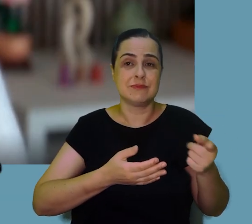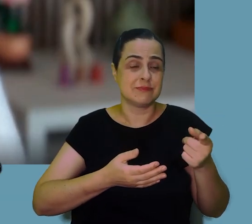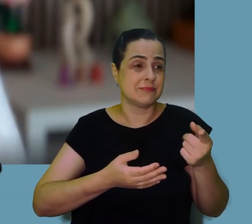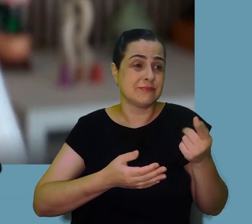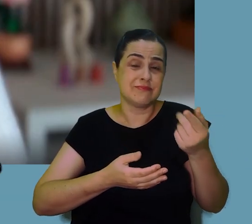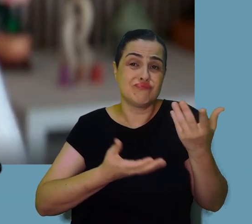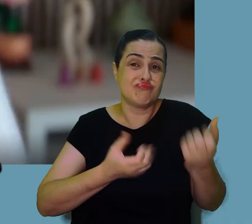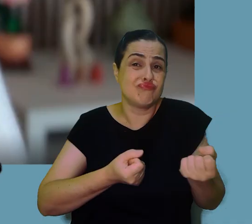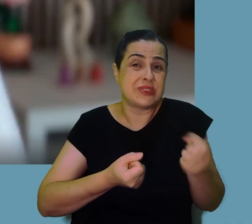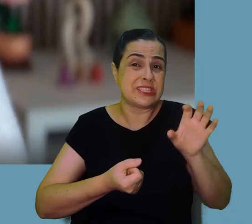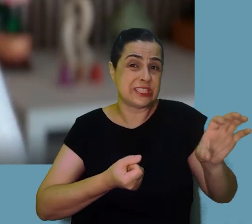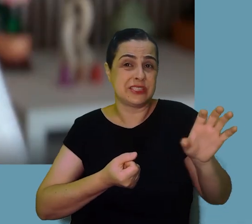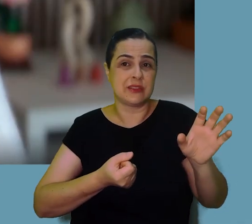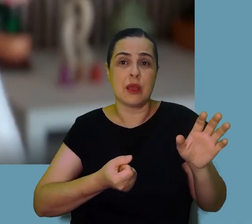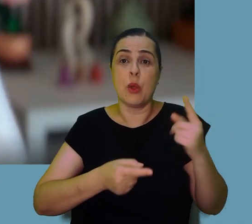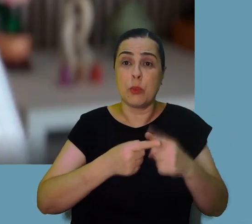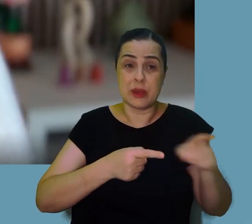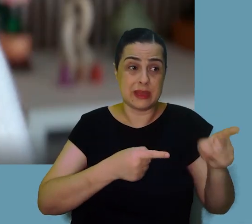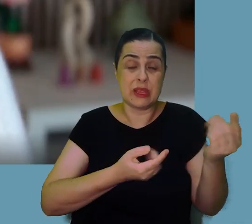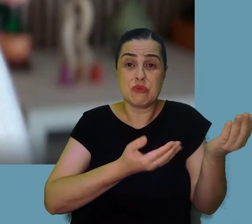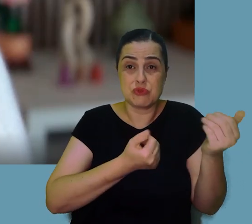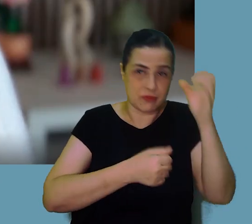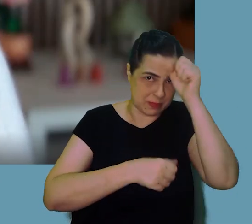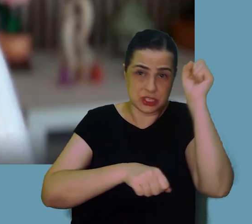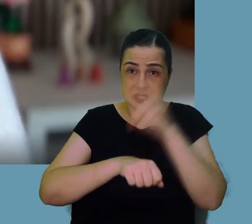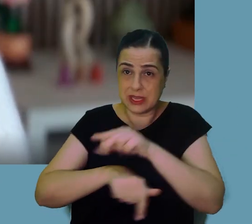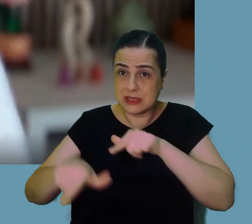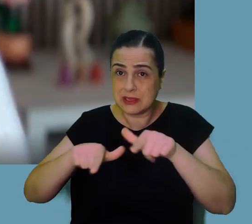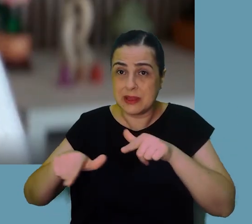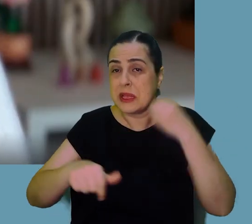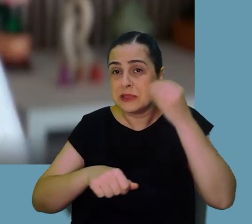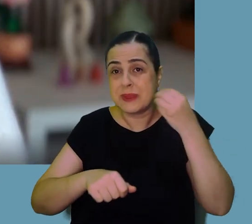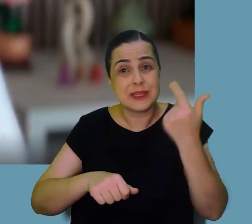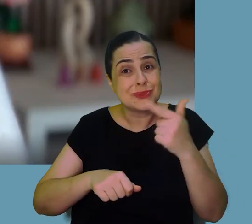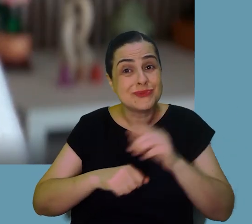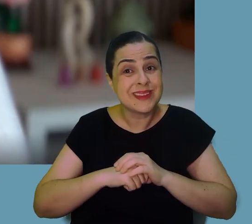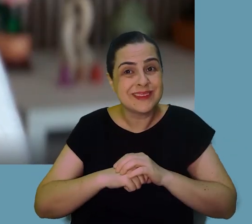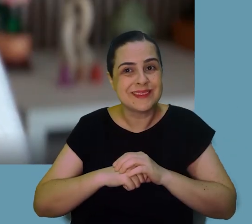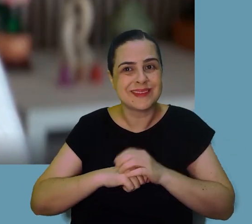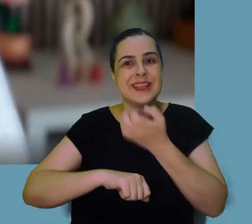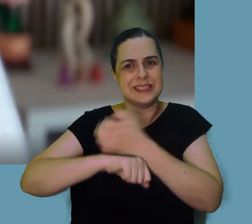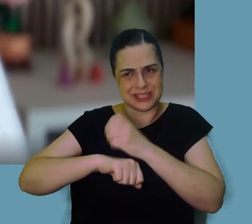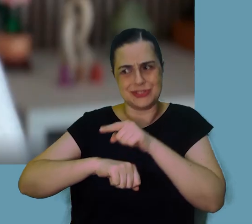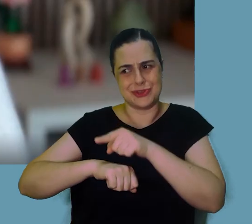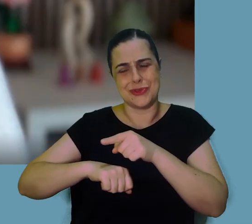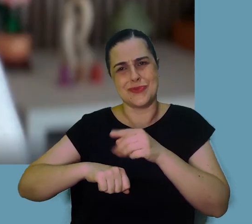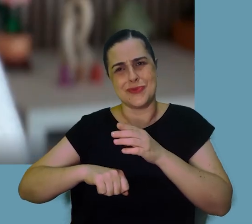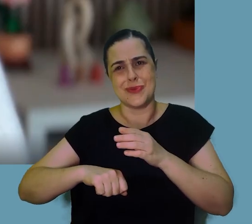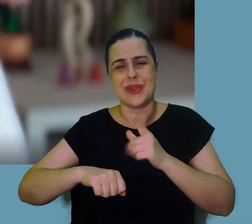numa faculdade fazendo estágio, ele não tem a bagagem que um profissional tem, né? Então, como que a gente desenvolve essa